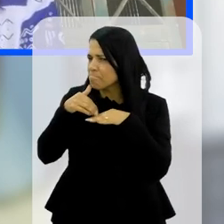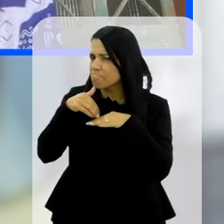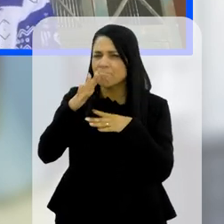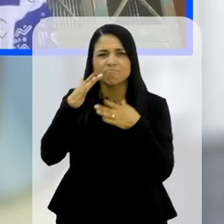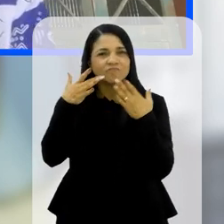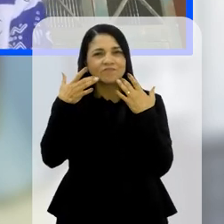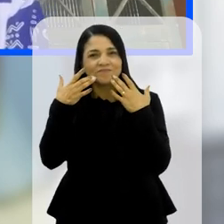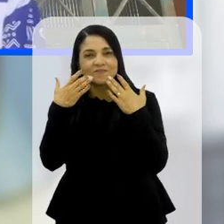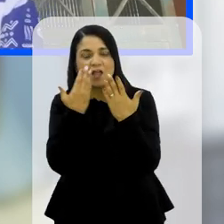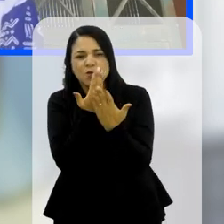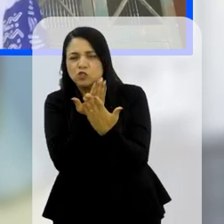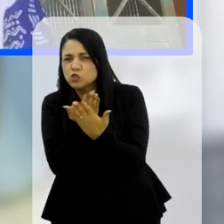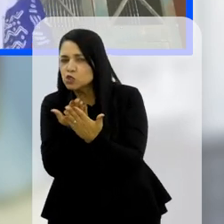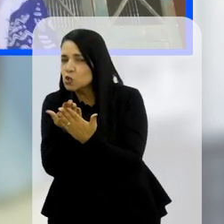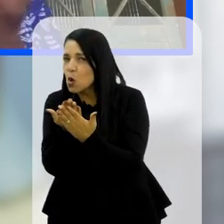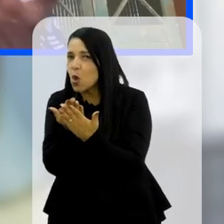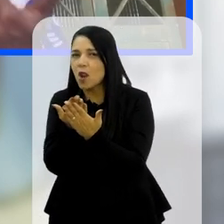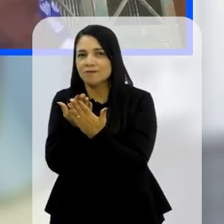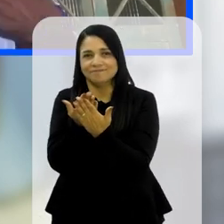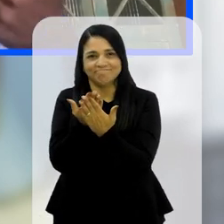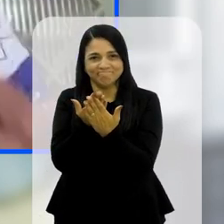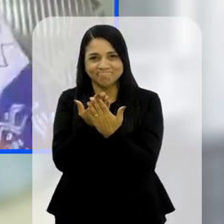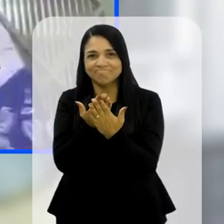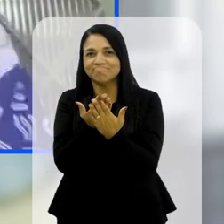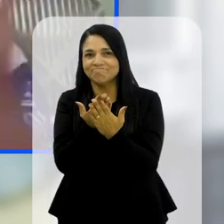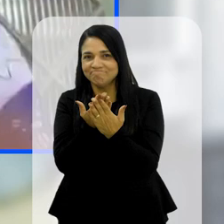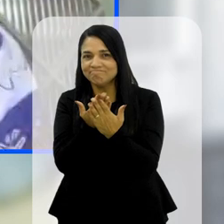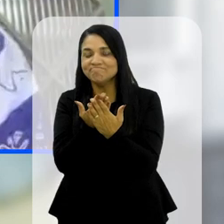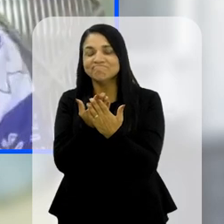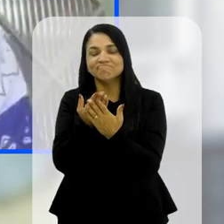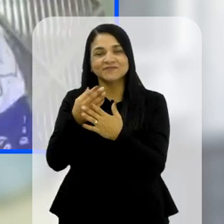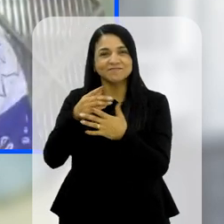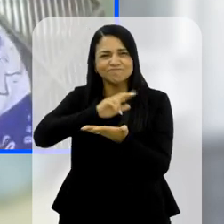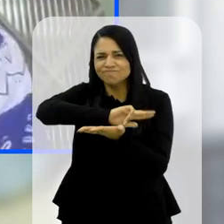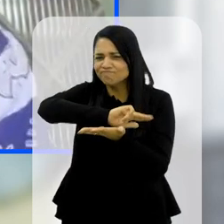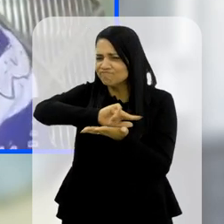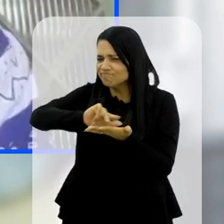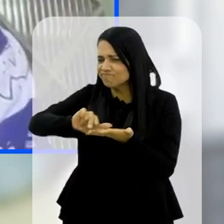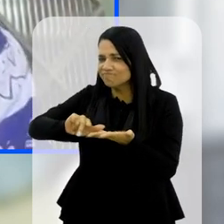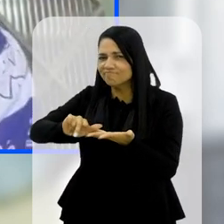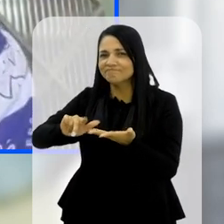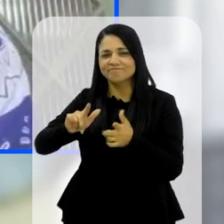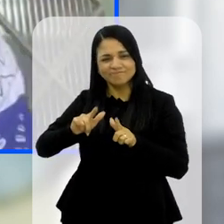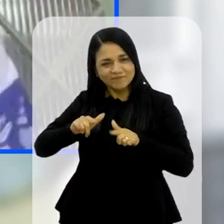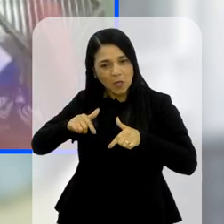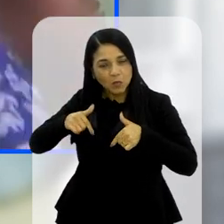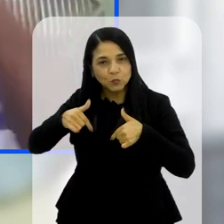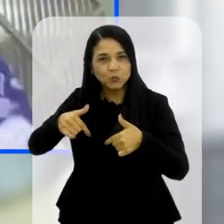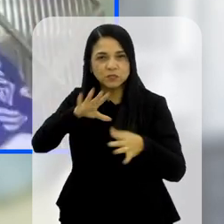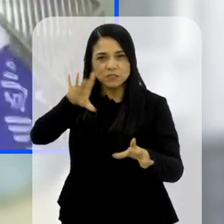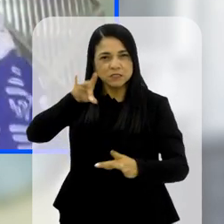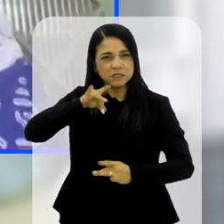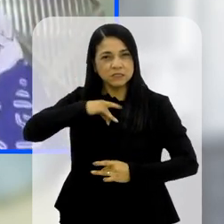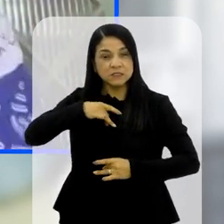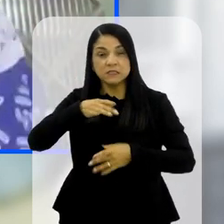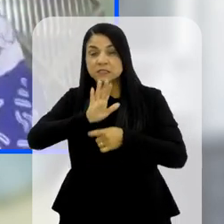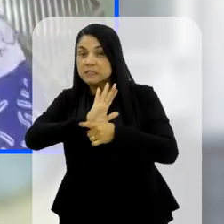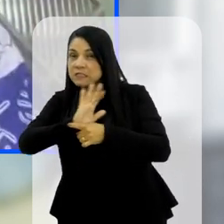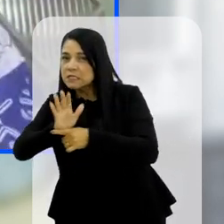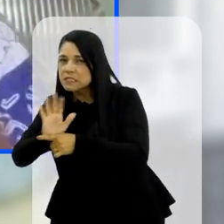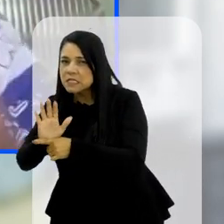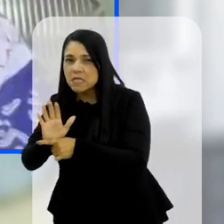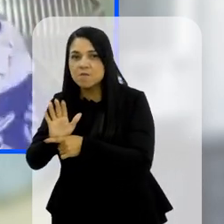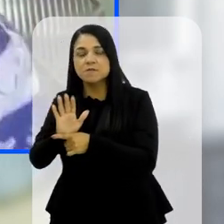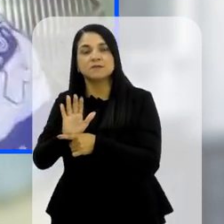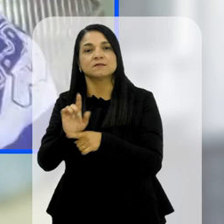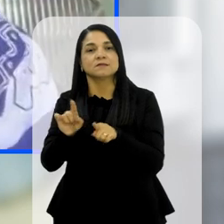a grande escola dos atores, o que cria mais complexidade e diversidade para o nosso trabalho de atuação, assistir bastante